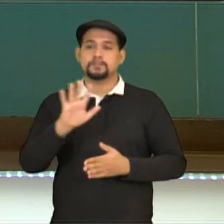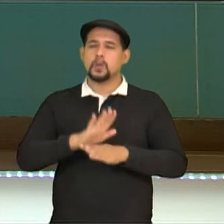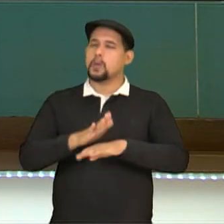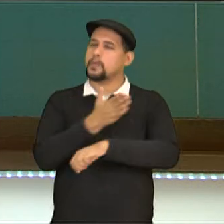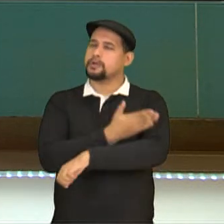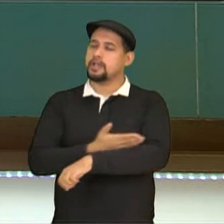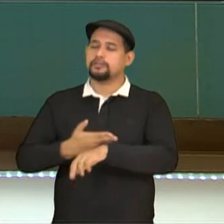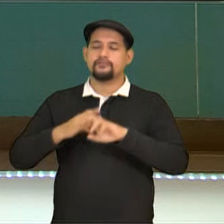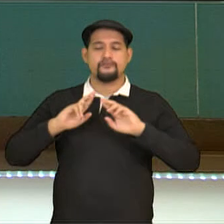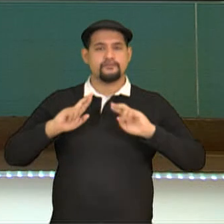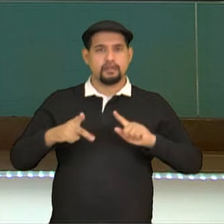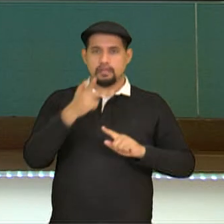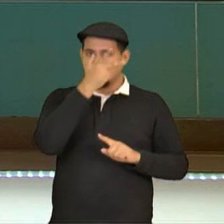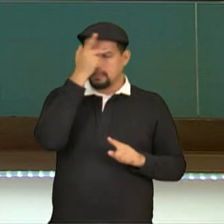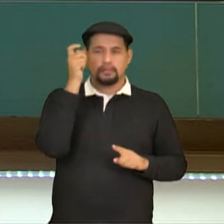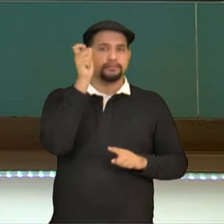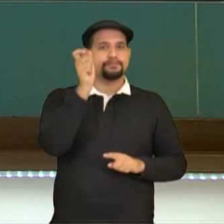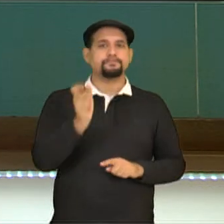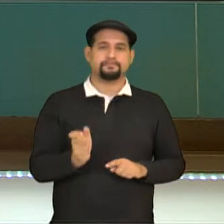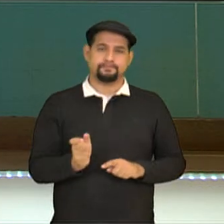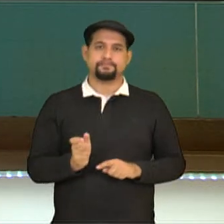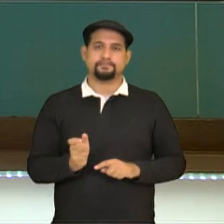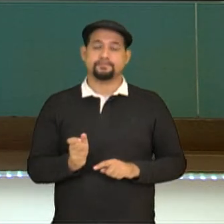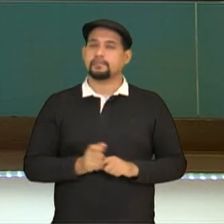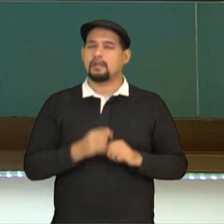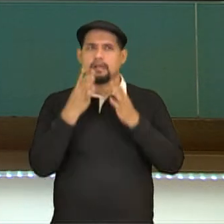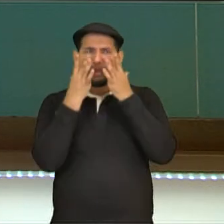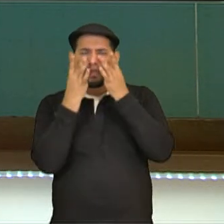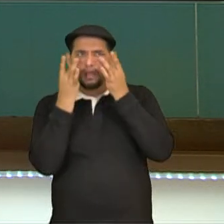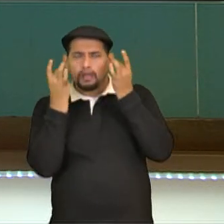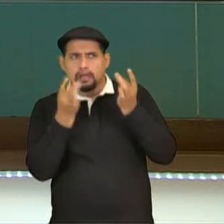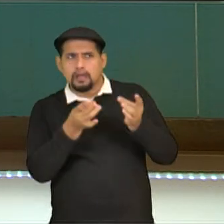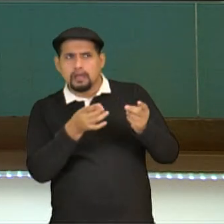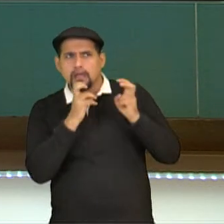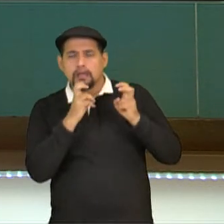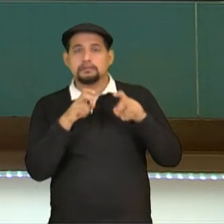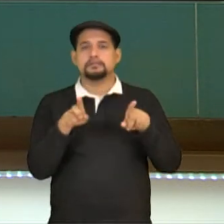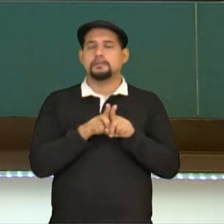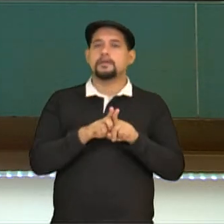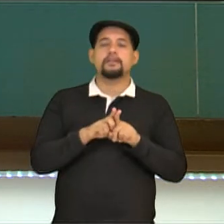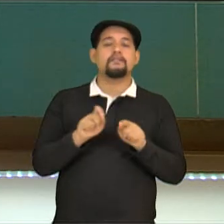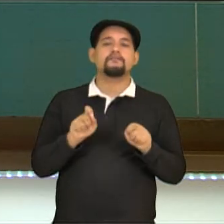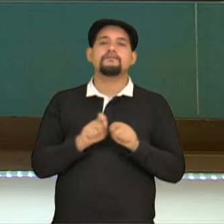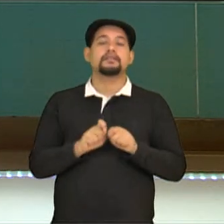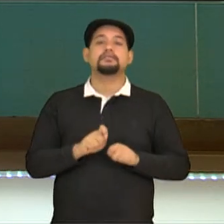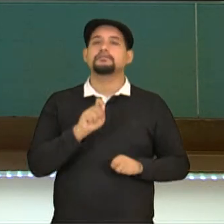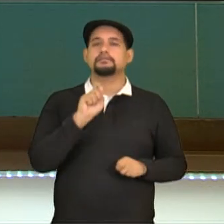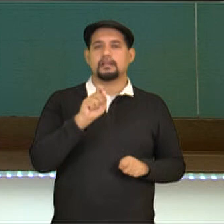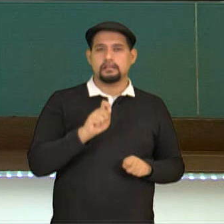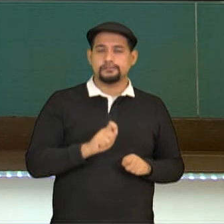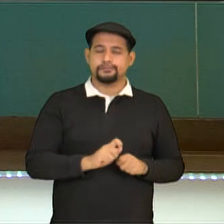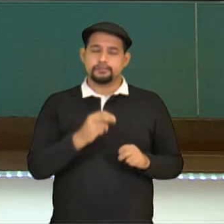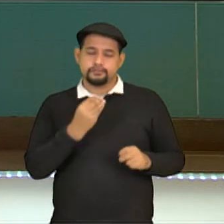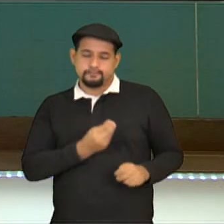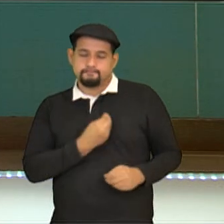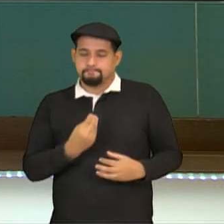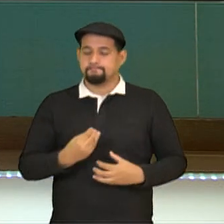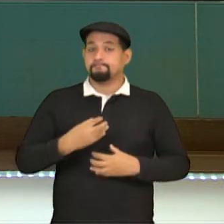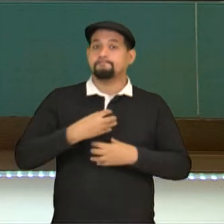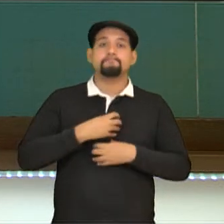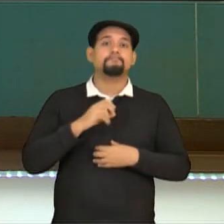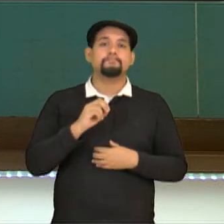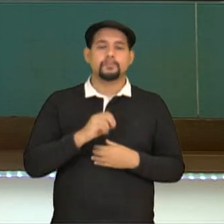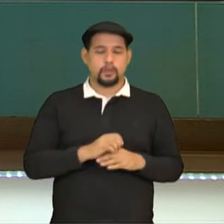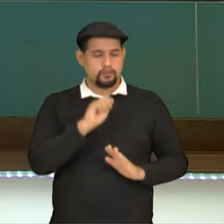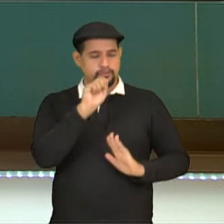comportamento diferente de pessoas que chama a atenção, e transformar esse evento, isso que ele vivenciou,